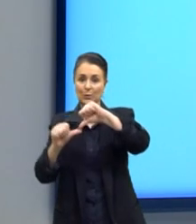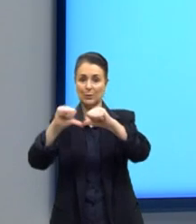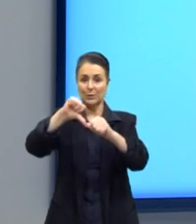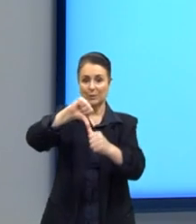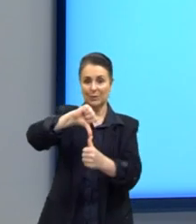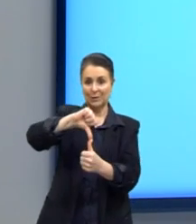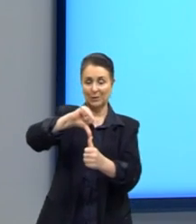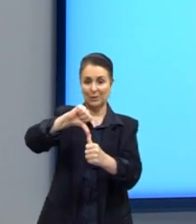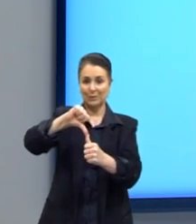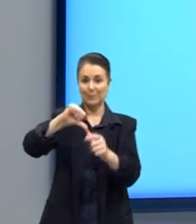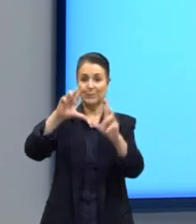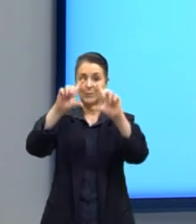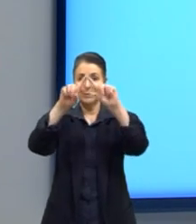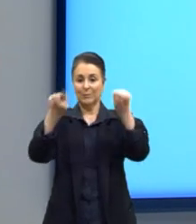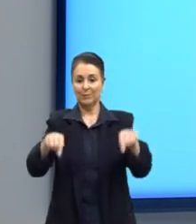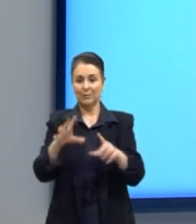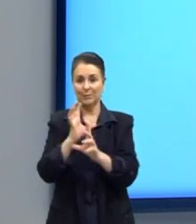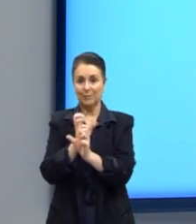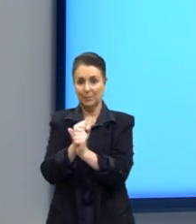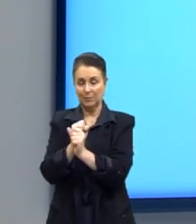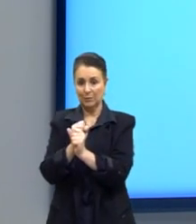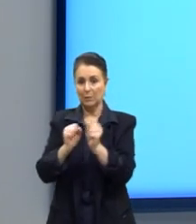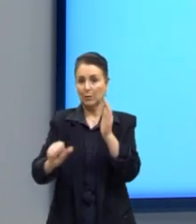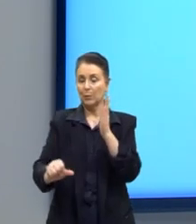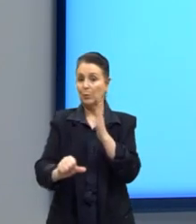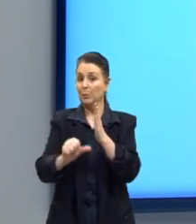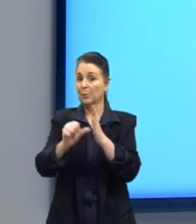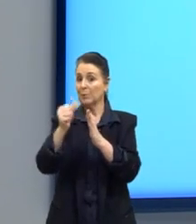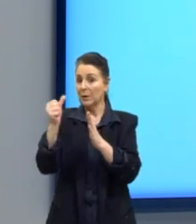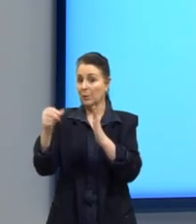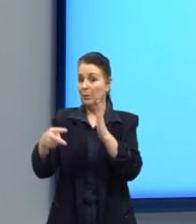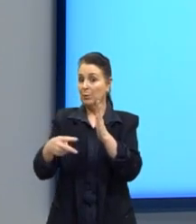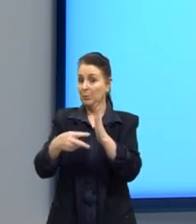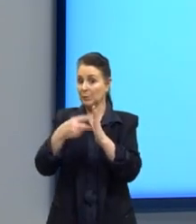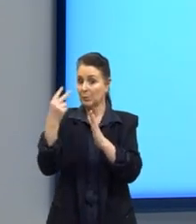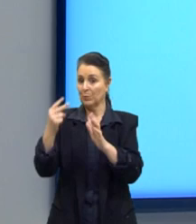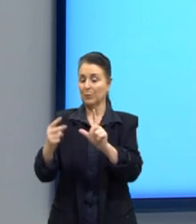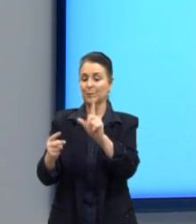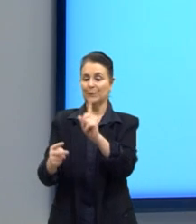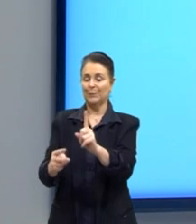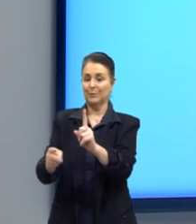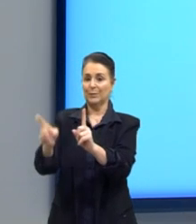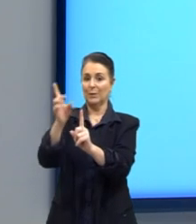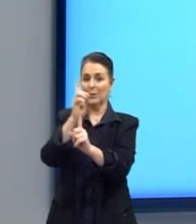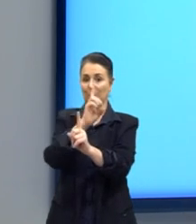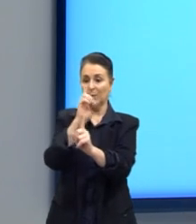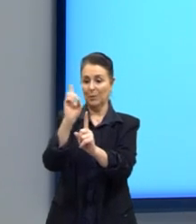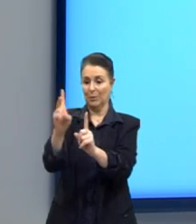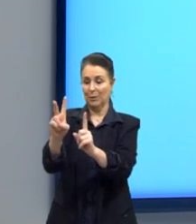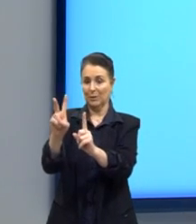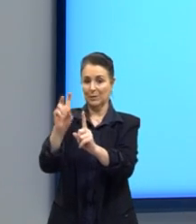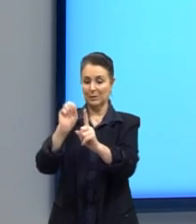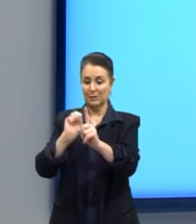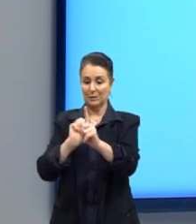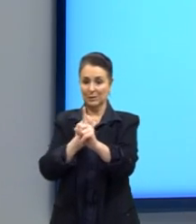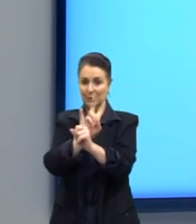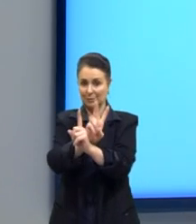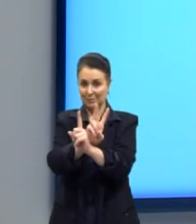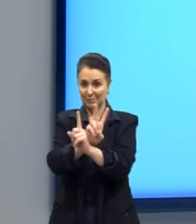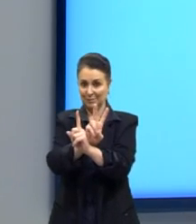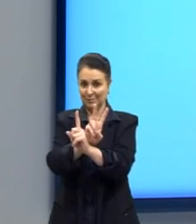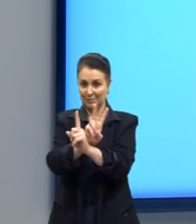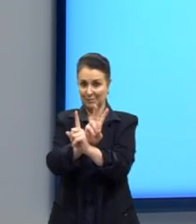se o arco for do primeiro ou do segundo quadrante a função seno vai ser positiva então nos dois